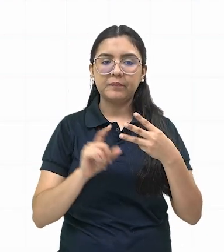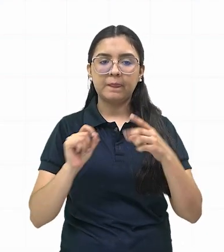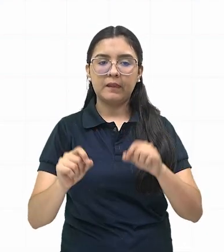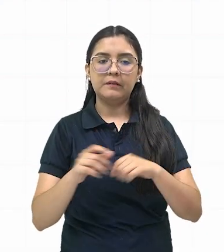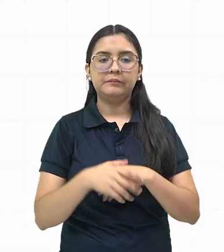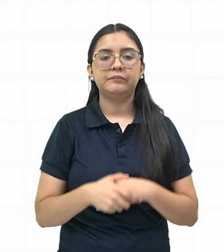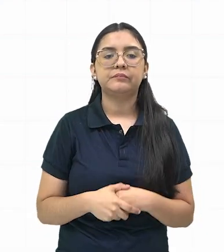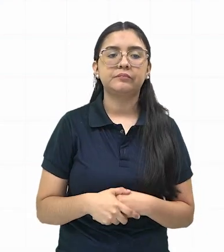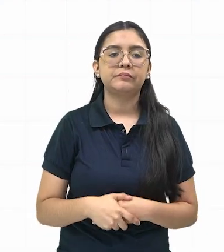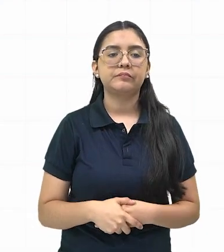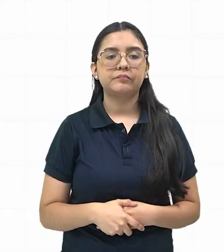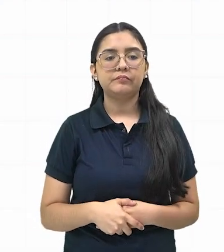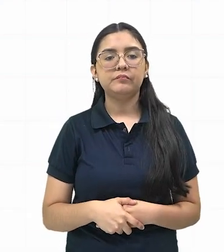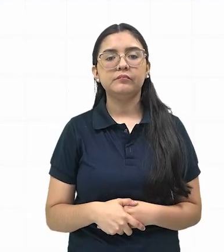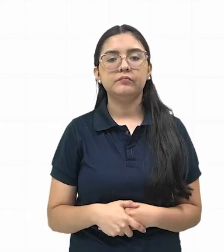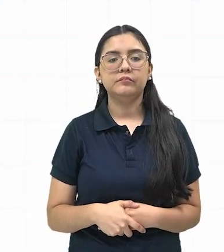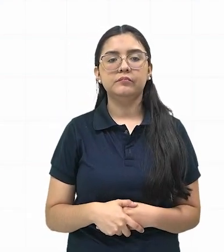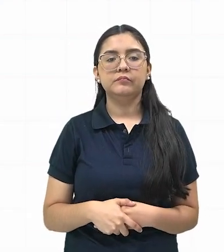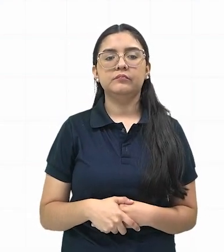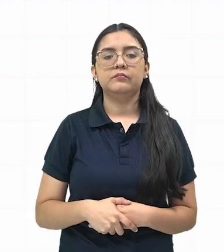como uma